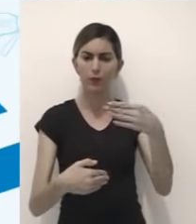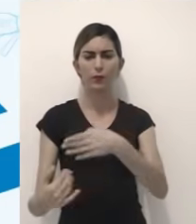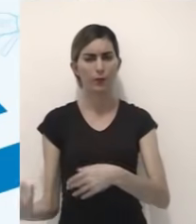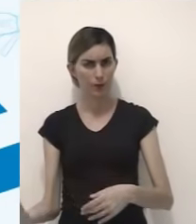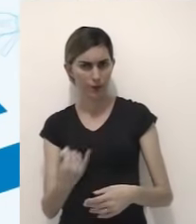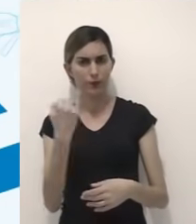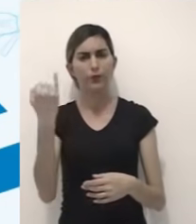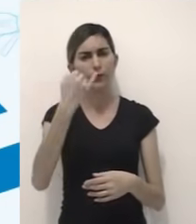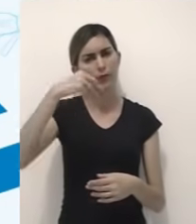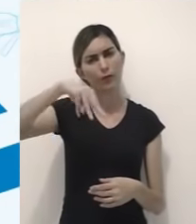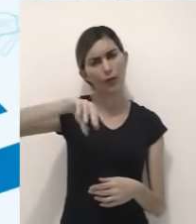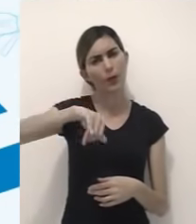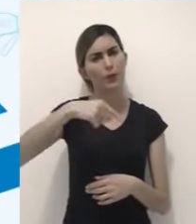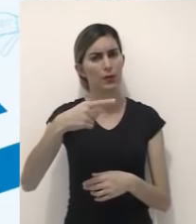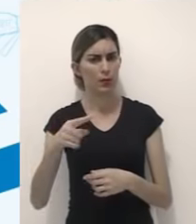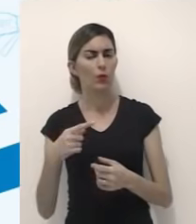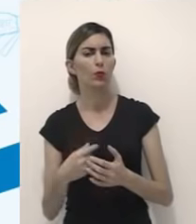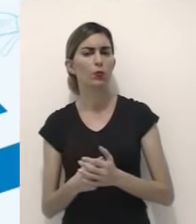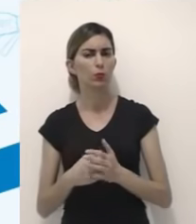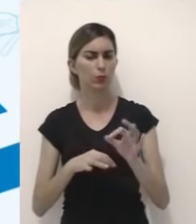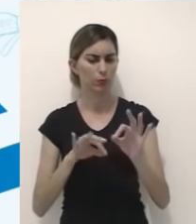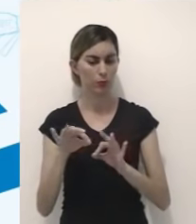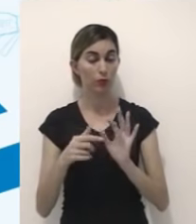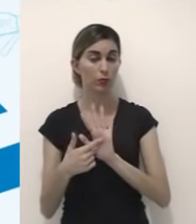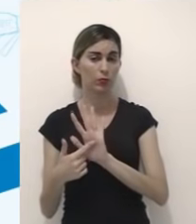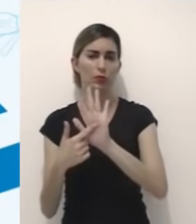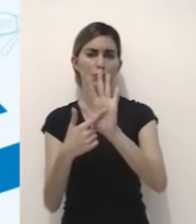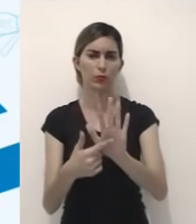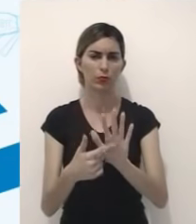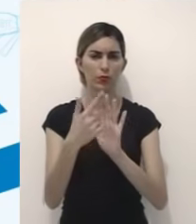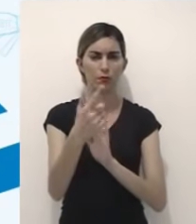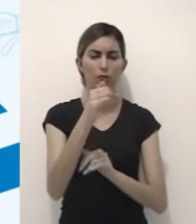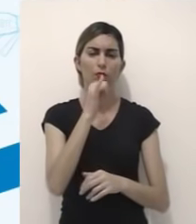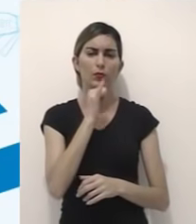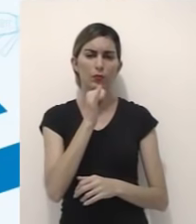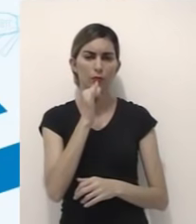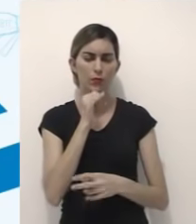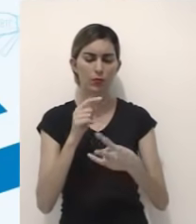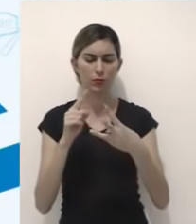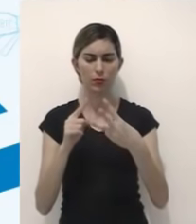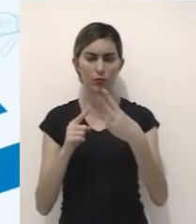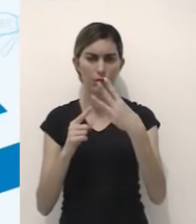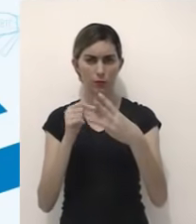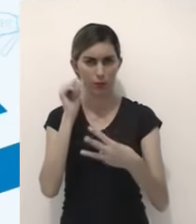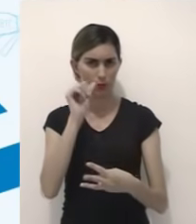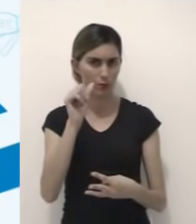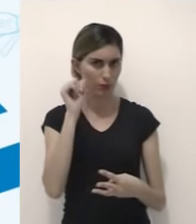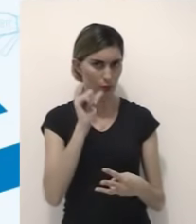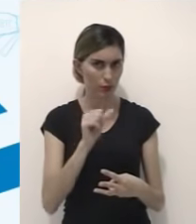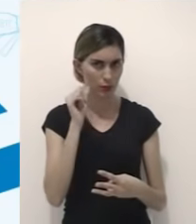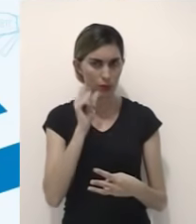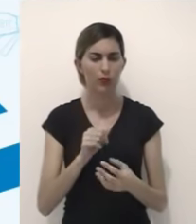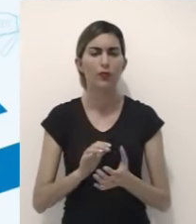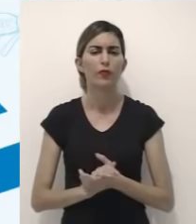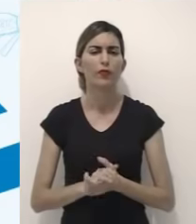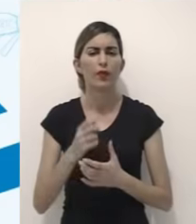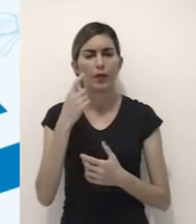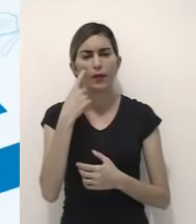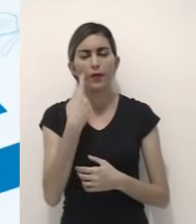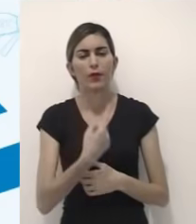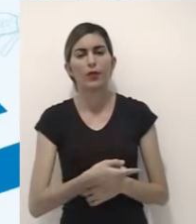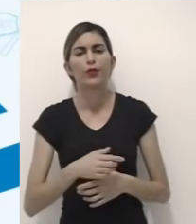participação fundamental nessa missão. Eu vou mostrar para vocês o exemplo de 3 mulheres e